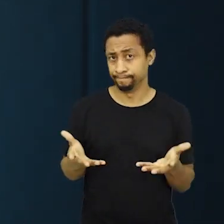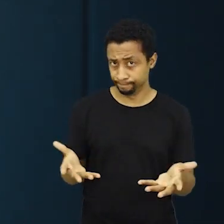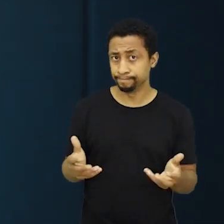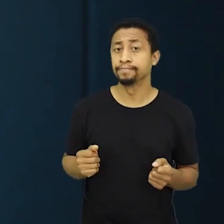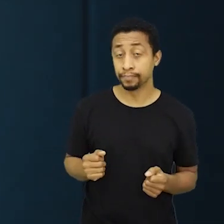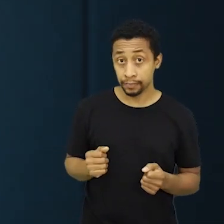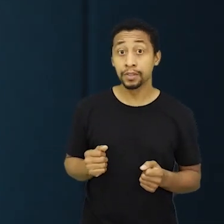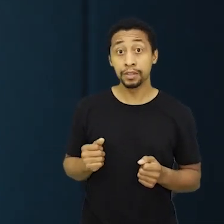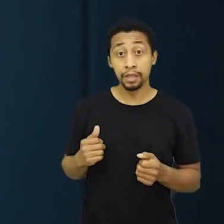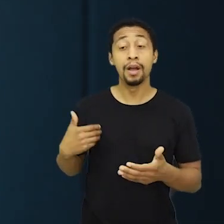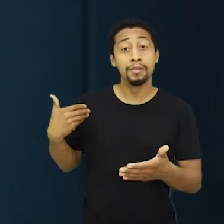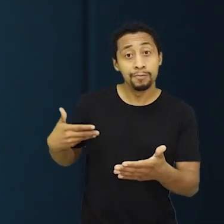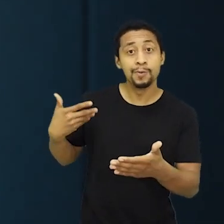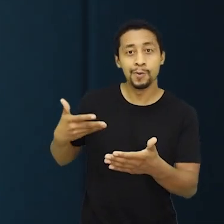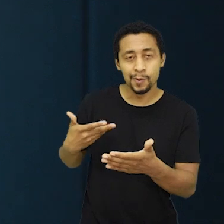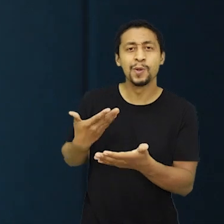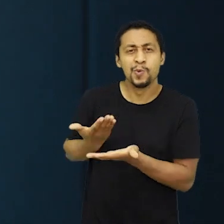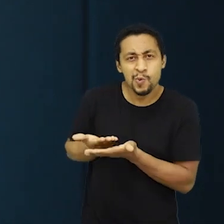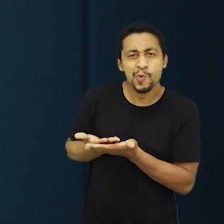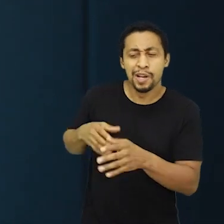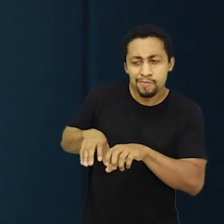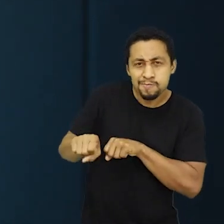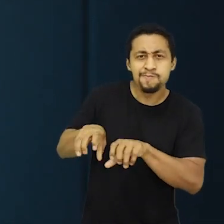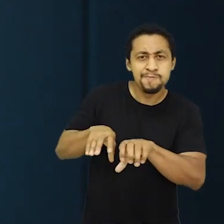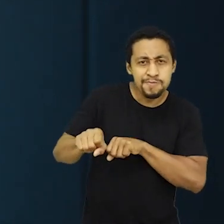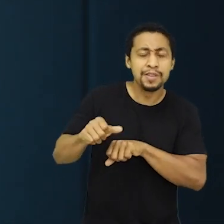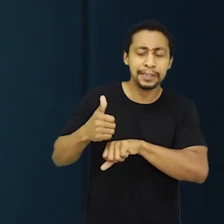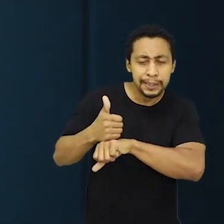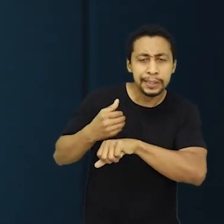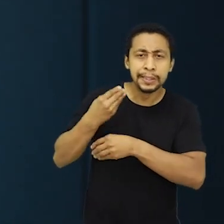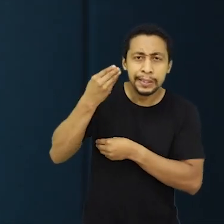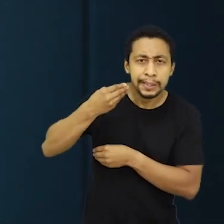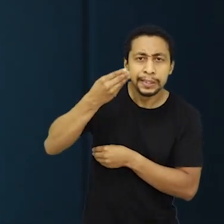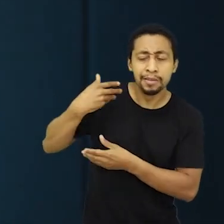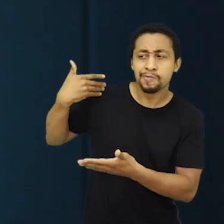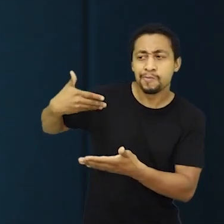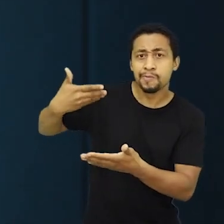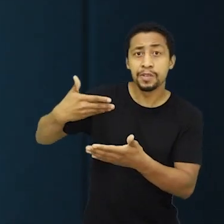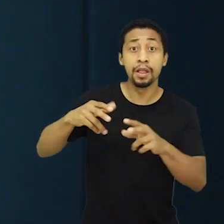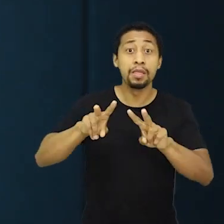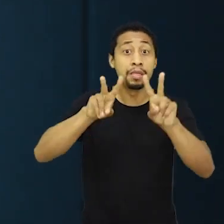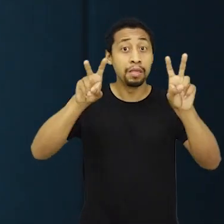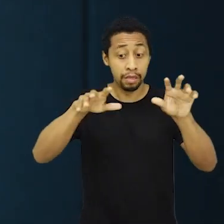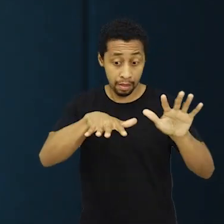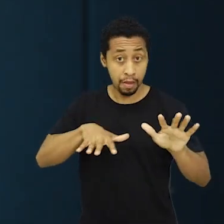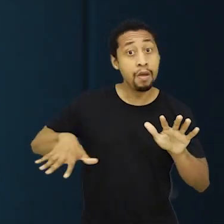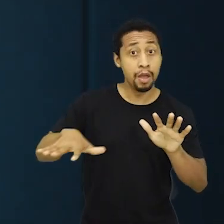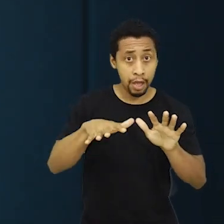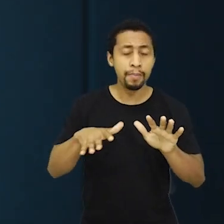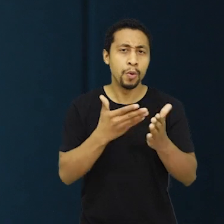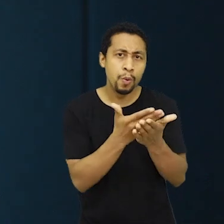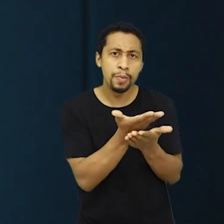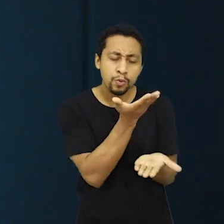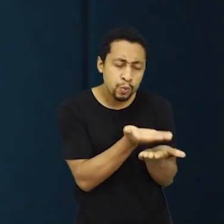vou construindo a minha carreira profissional e acadêmica em torno desses temas. Eu começo a estudar as